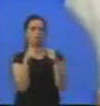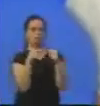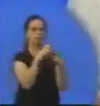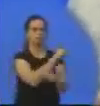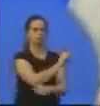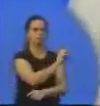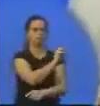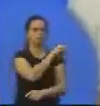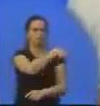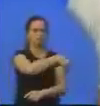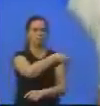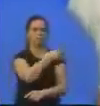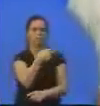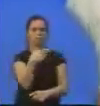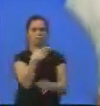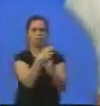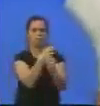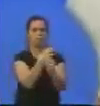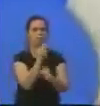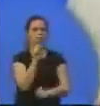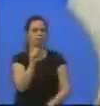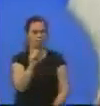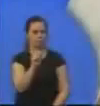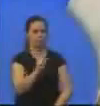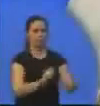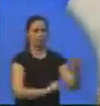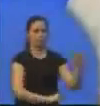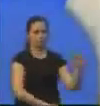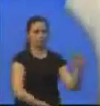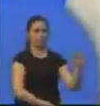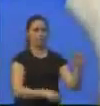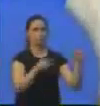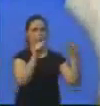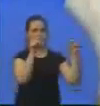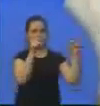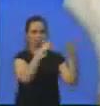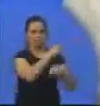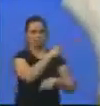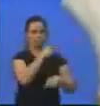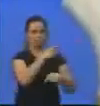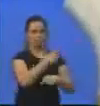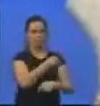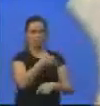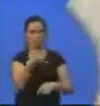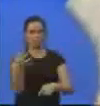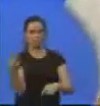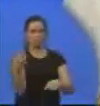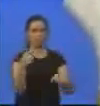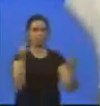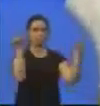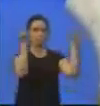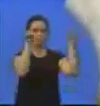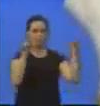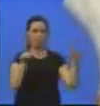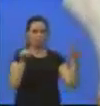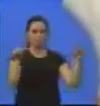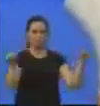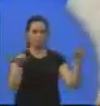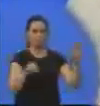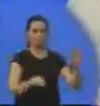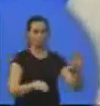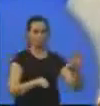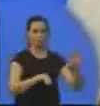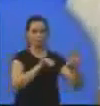a. Alternativa A, de menos infinito a 2, intervalo aberto. Alternativa